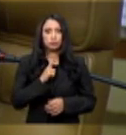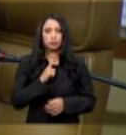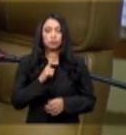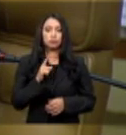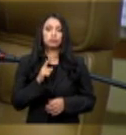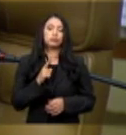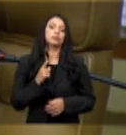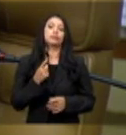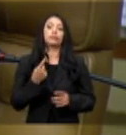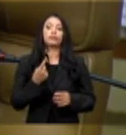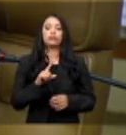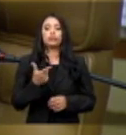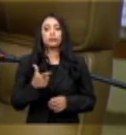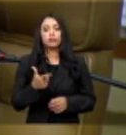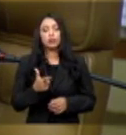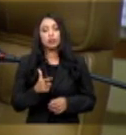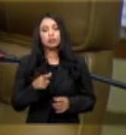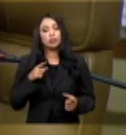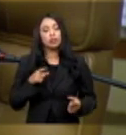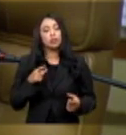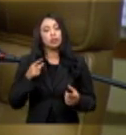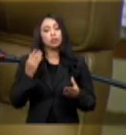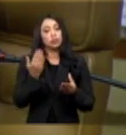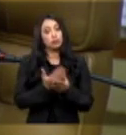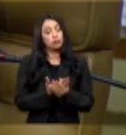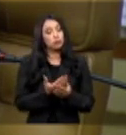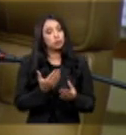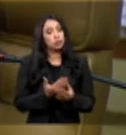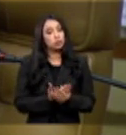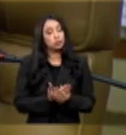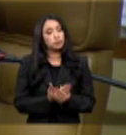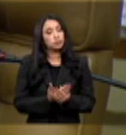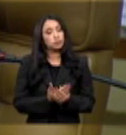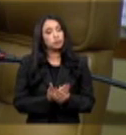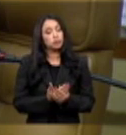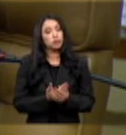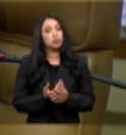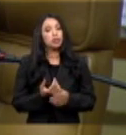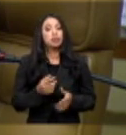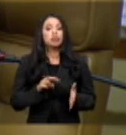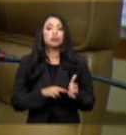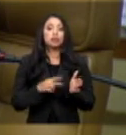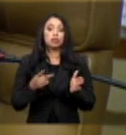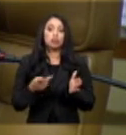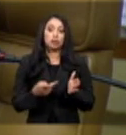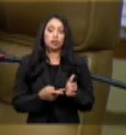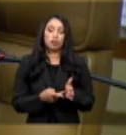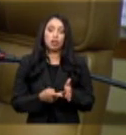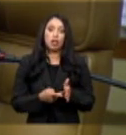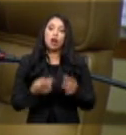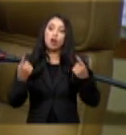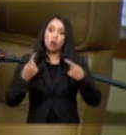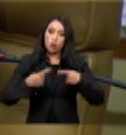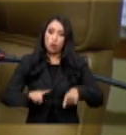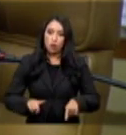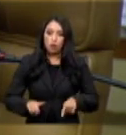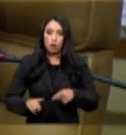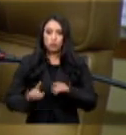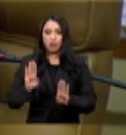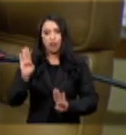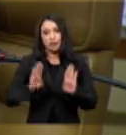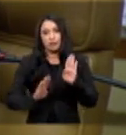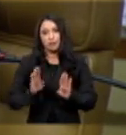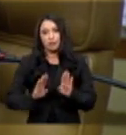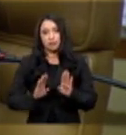prorrogação e que não seja aquele objeto, significa rigorosamente afronta ao princípio da licitação, que vai acontecer em